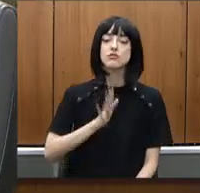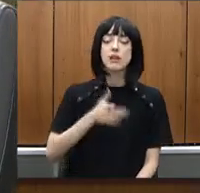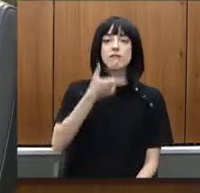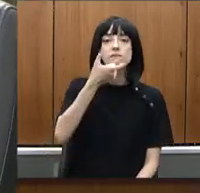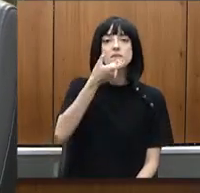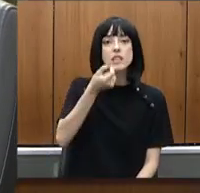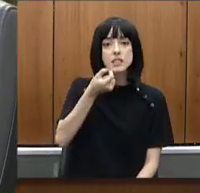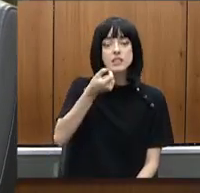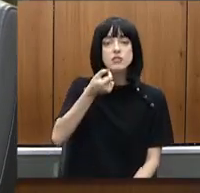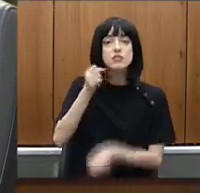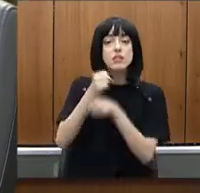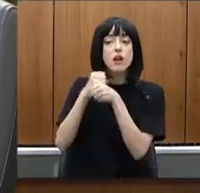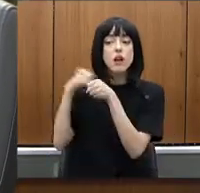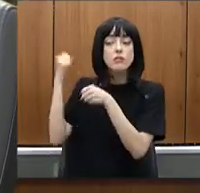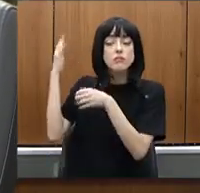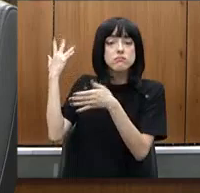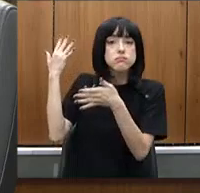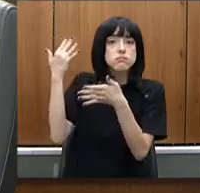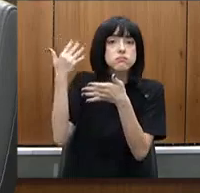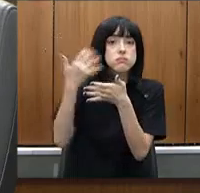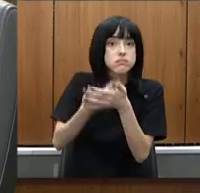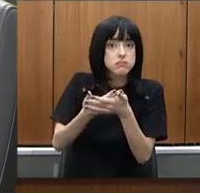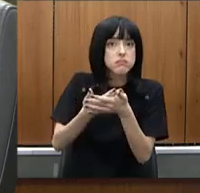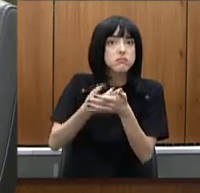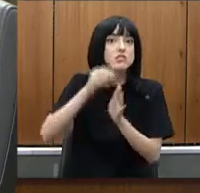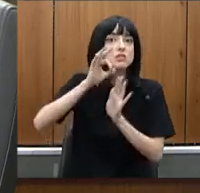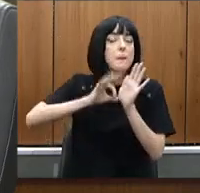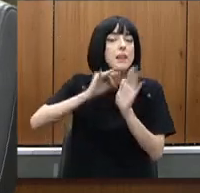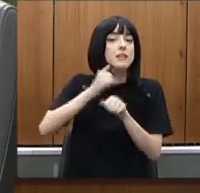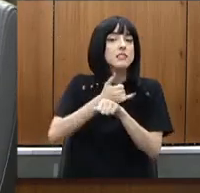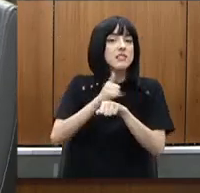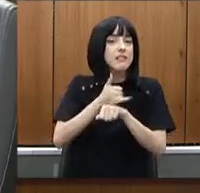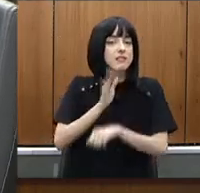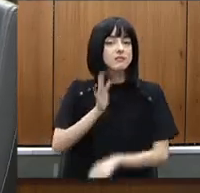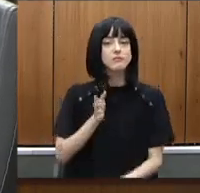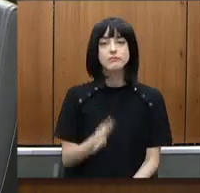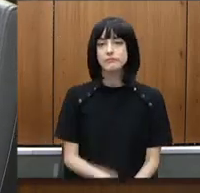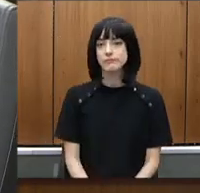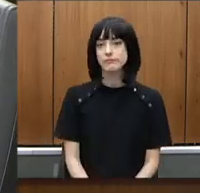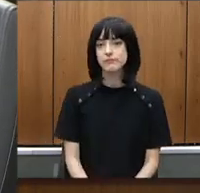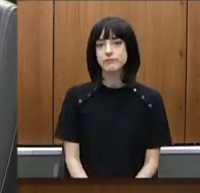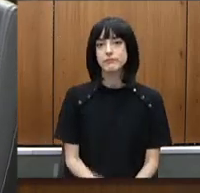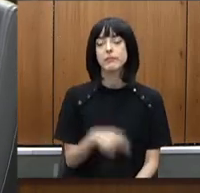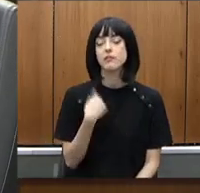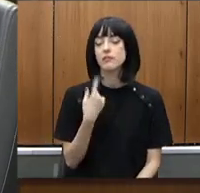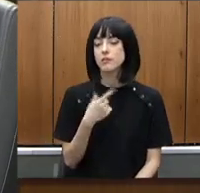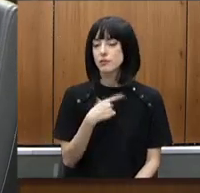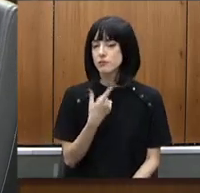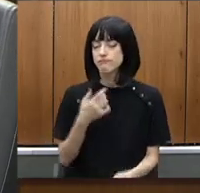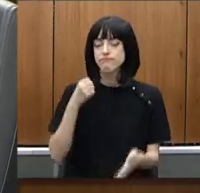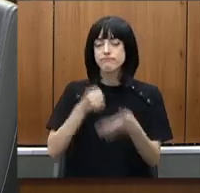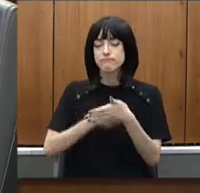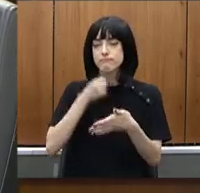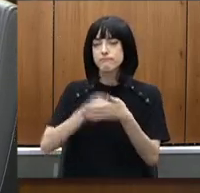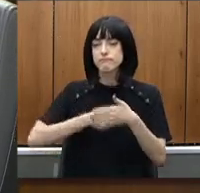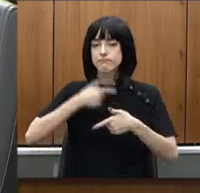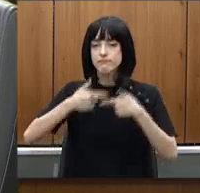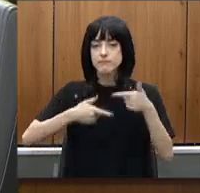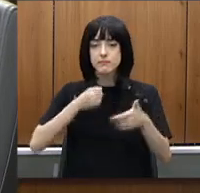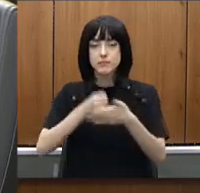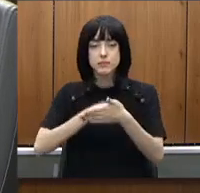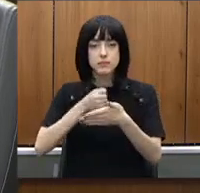a gente depois de muita luta muito trabalho né mostrando a questão depois daquela da da